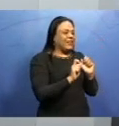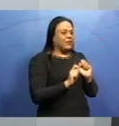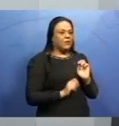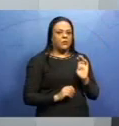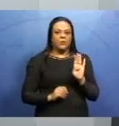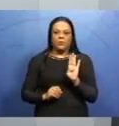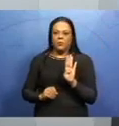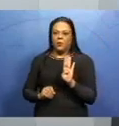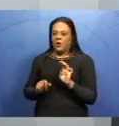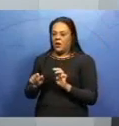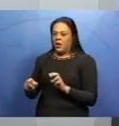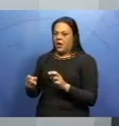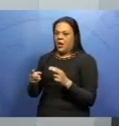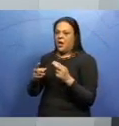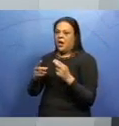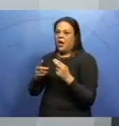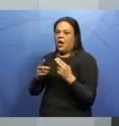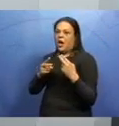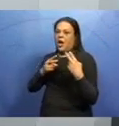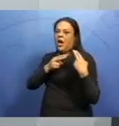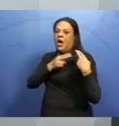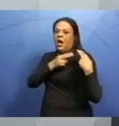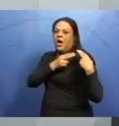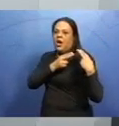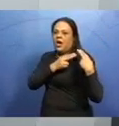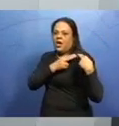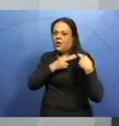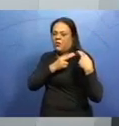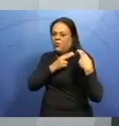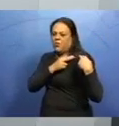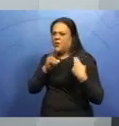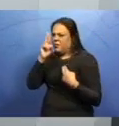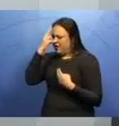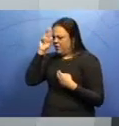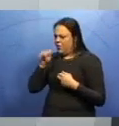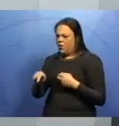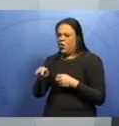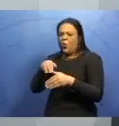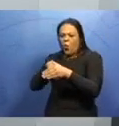B. A responsabilidade da formiga em guardar alimento para o inverno.